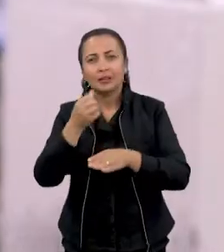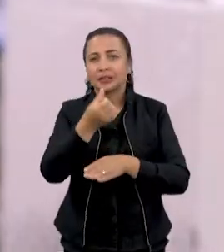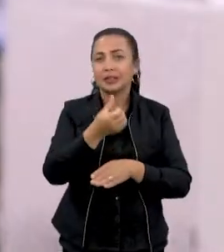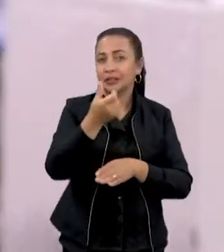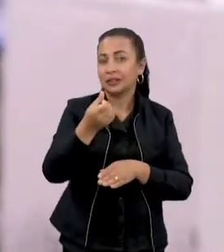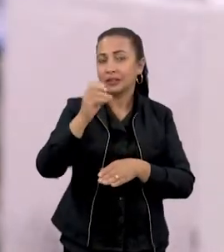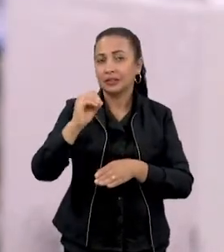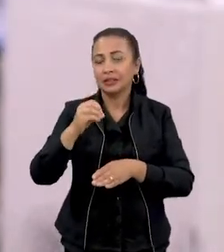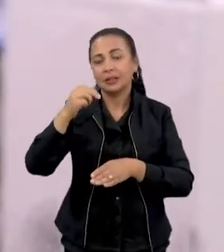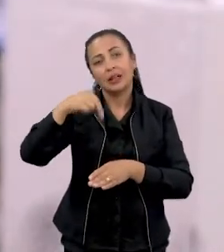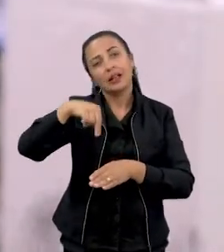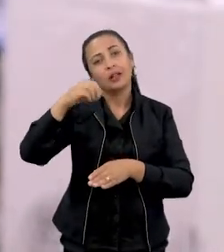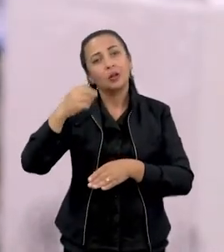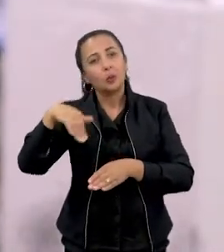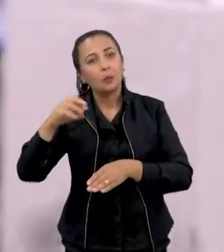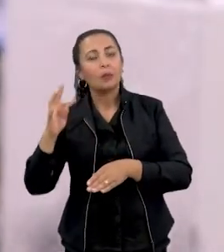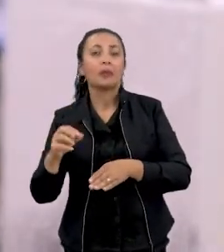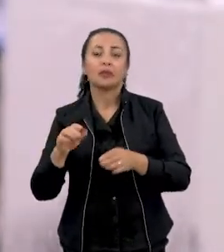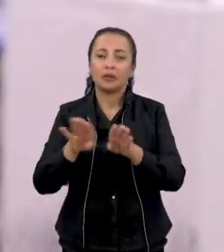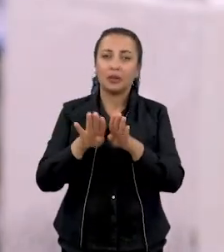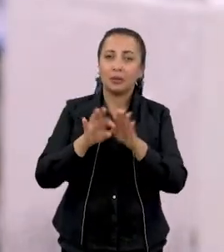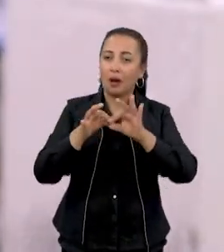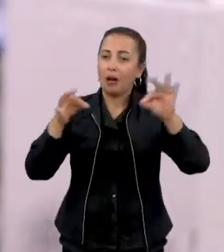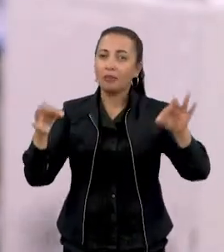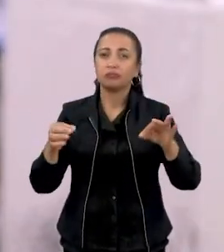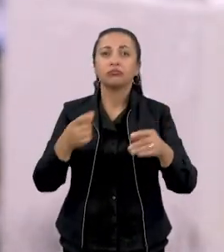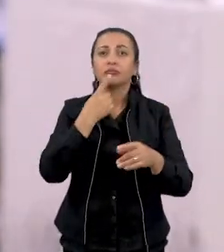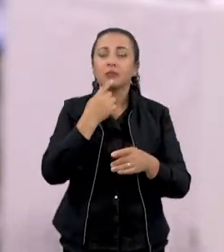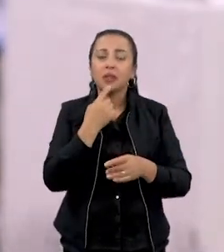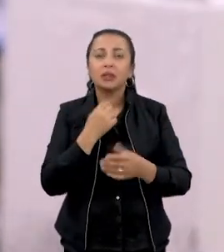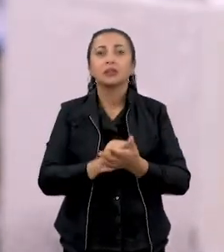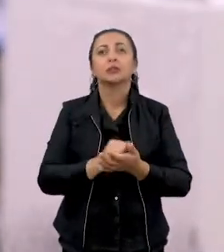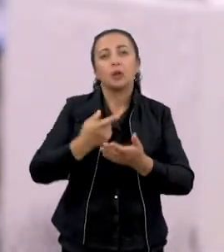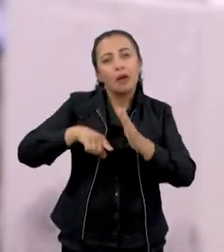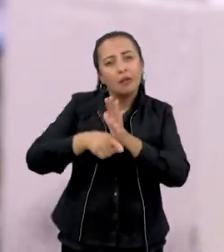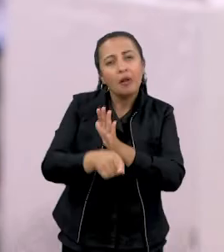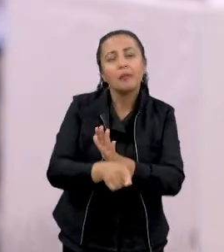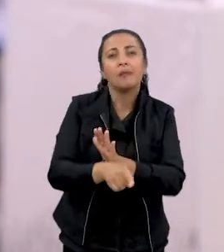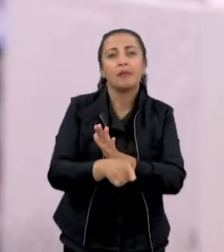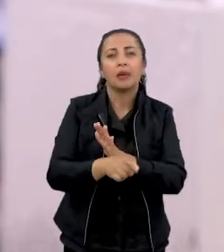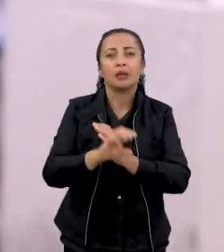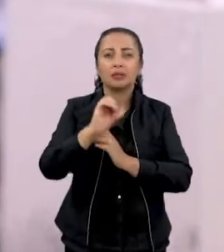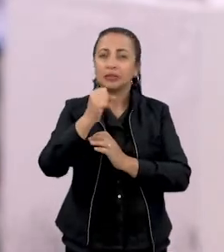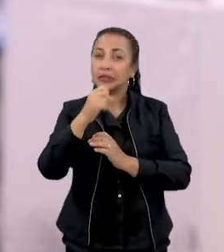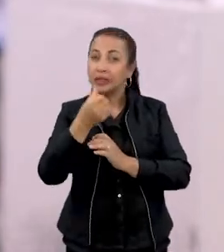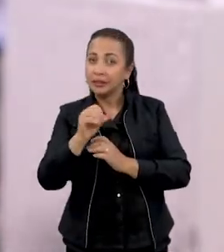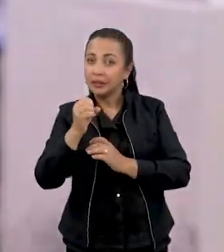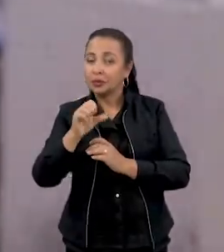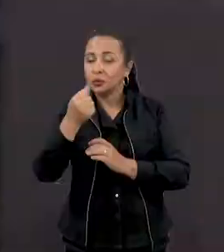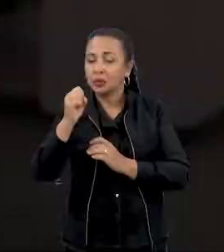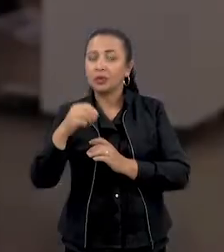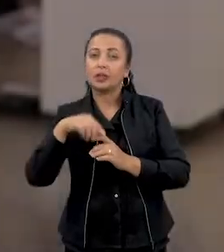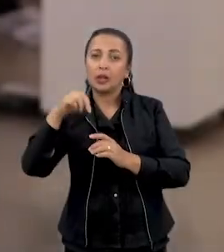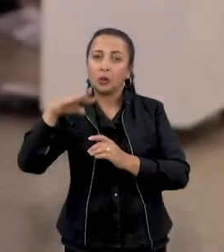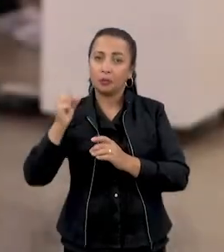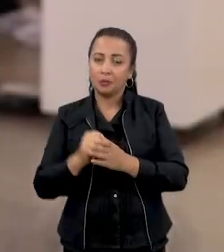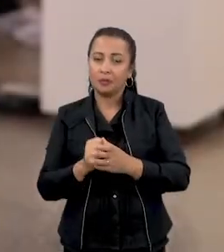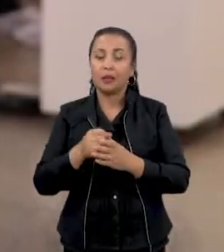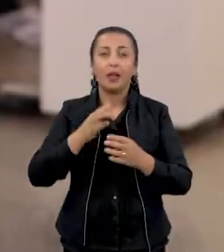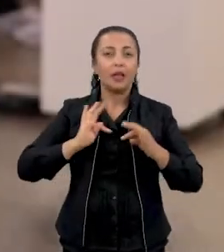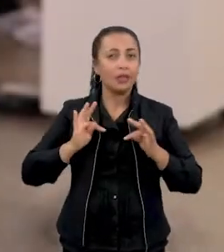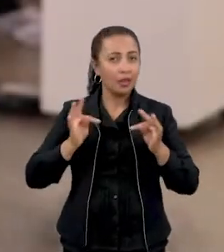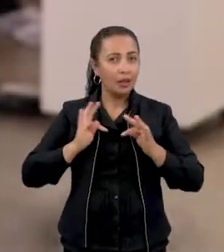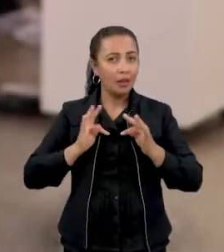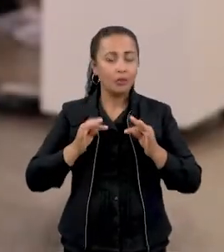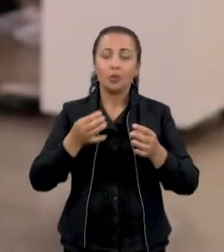de 660 nanômetros, e um comprimento de onda infravermelho, variando de 880 nanômetros. A tecnologia do